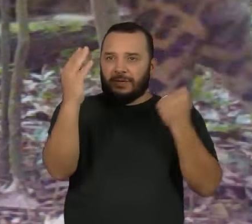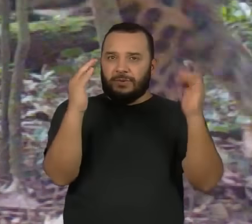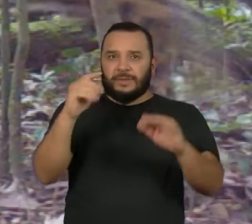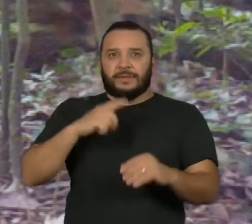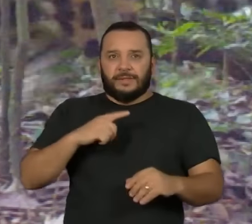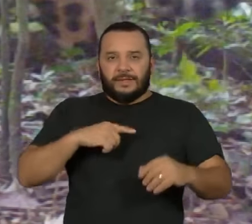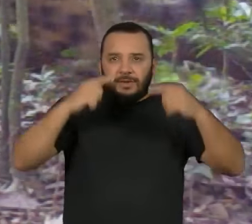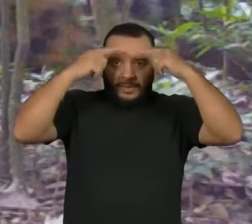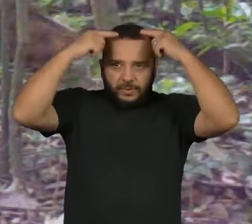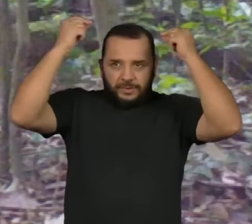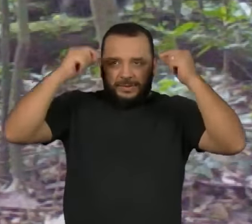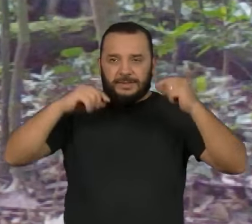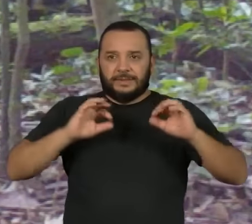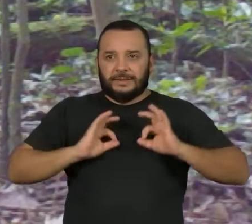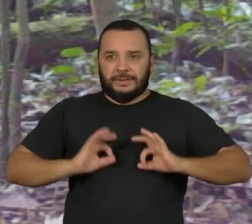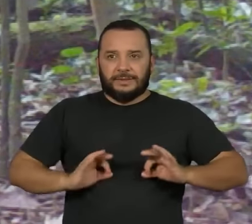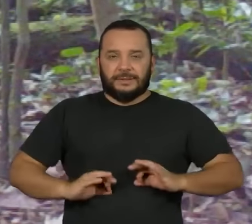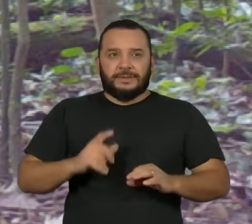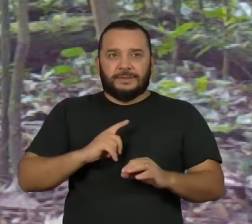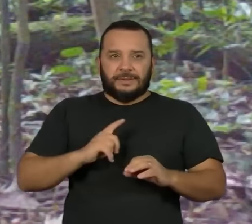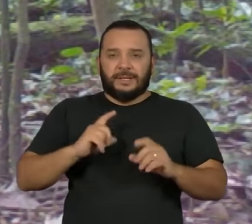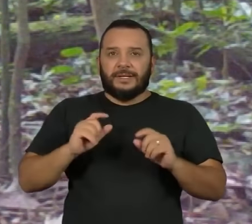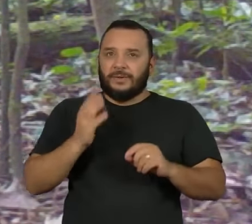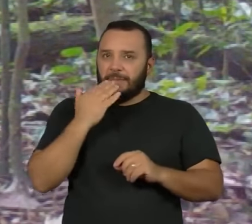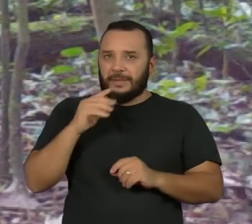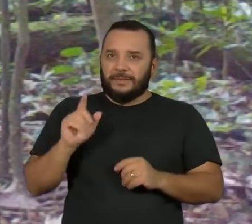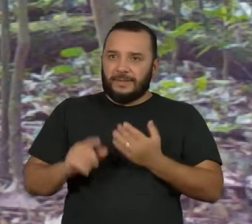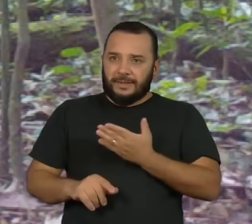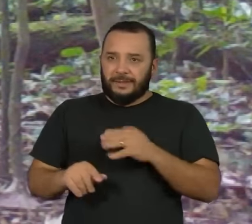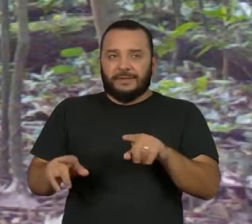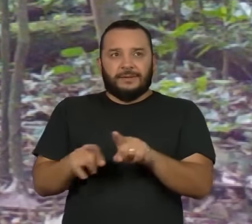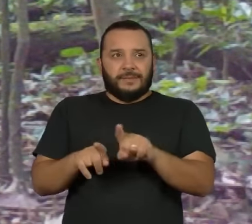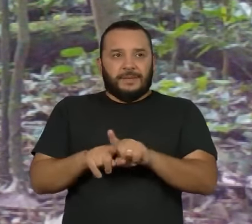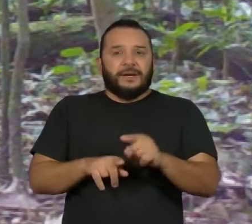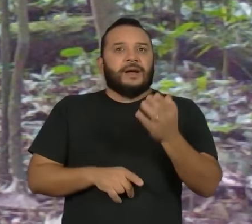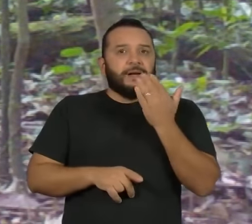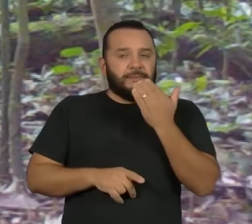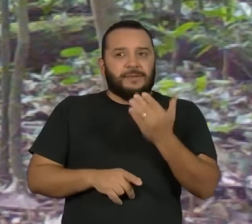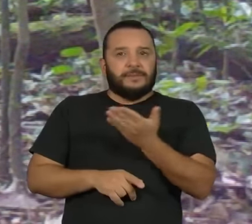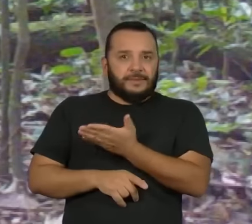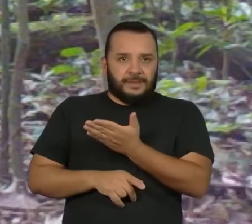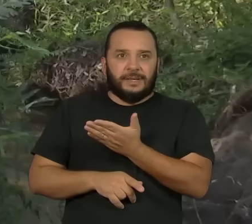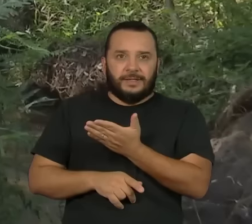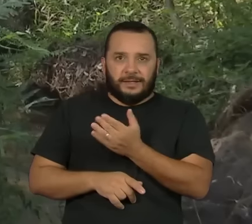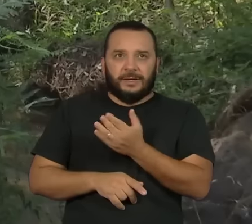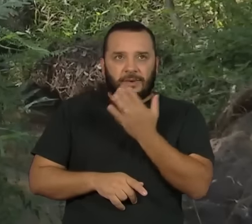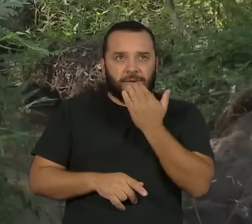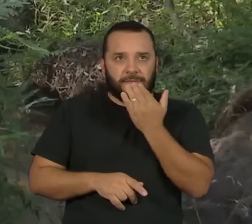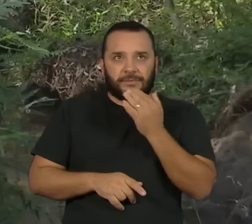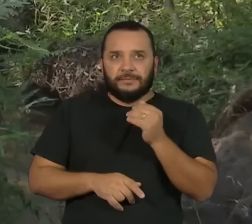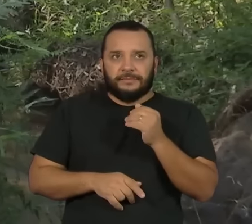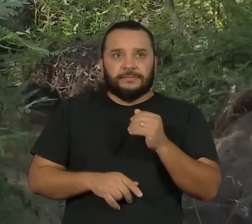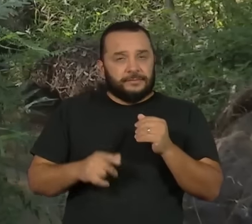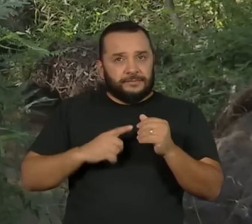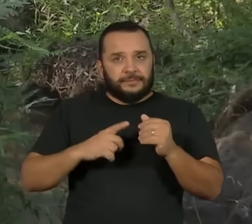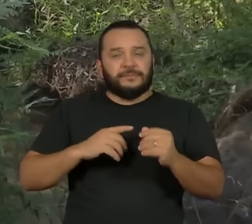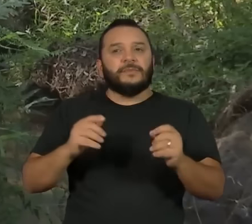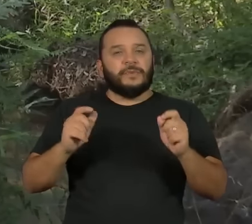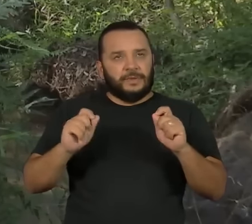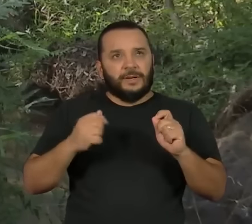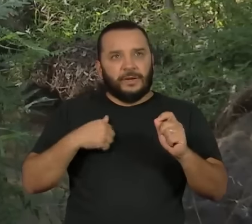pintada, a gente sabe que tem alimento para ela e tem alimento para os que ela come. Então a gente acha que o corredor